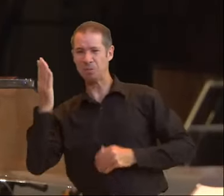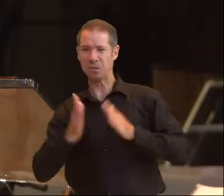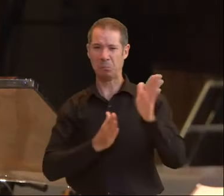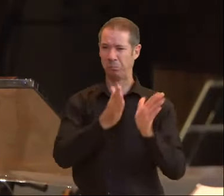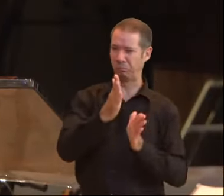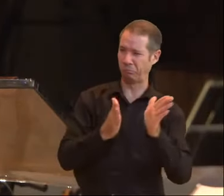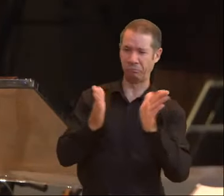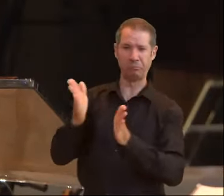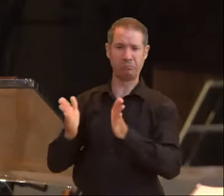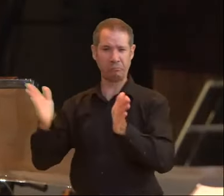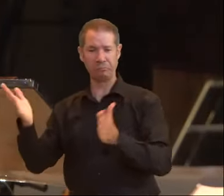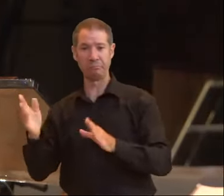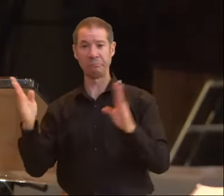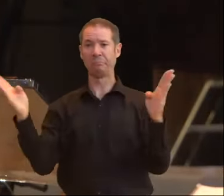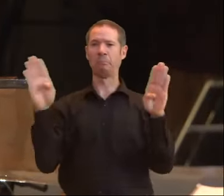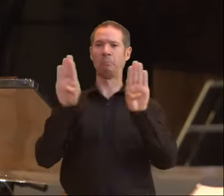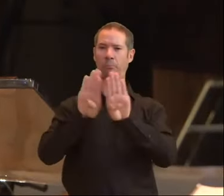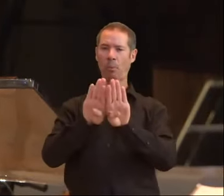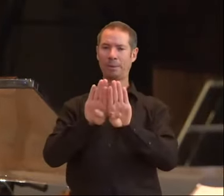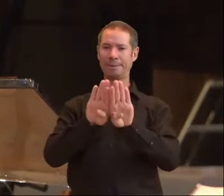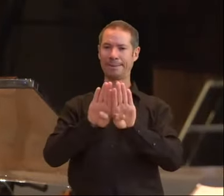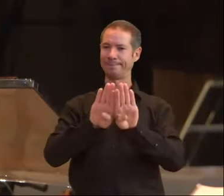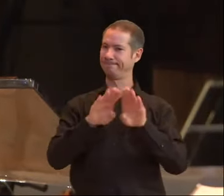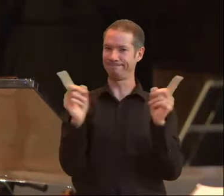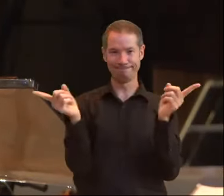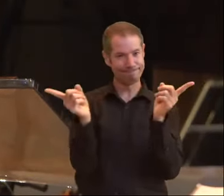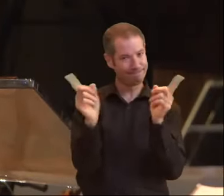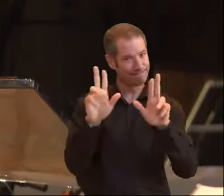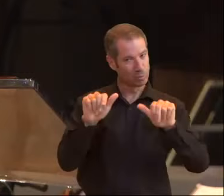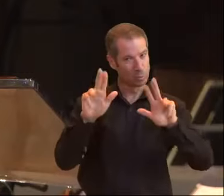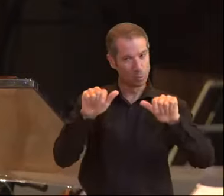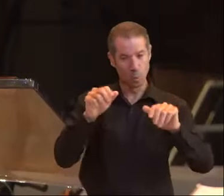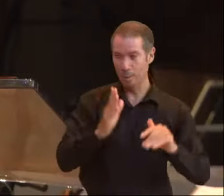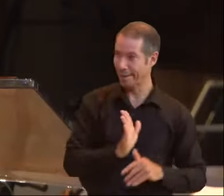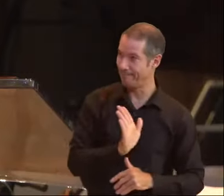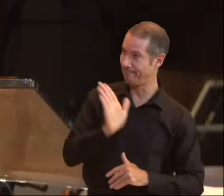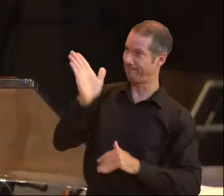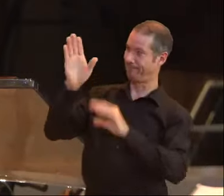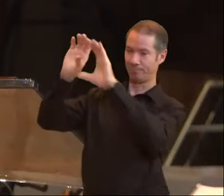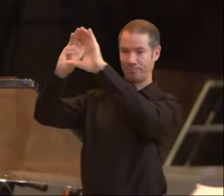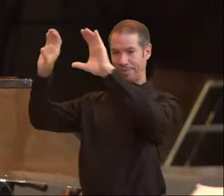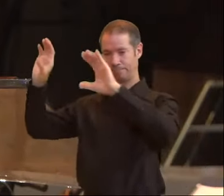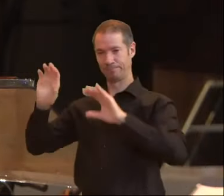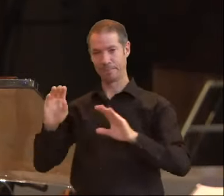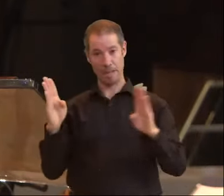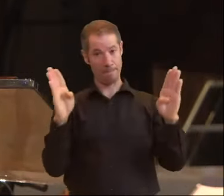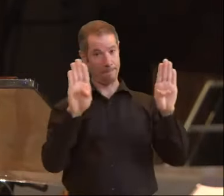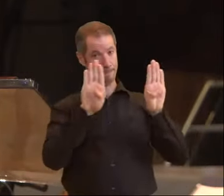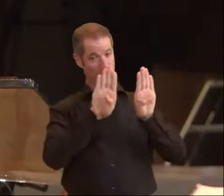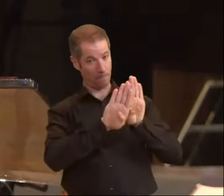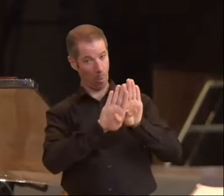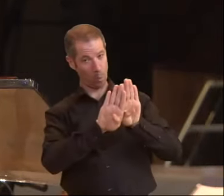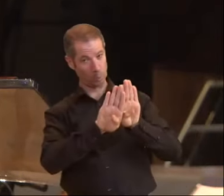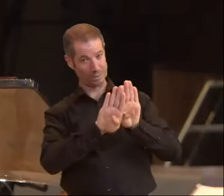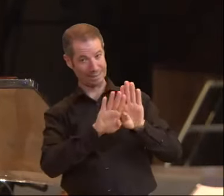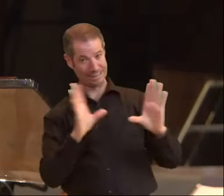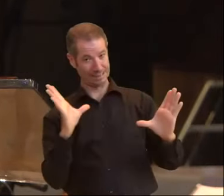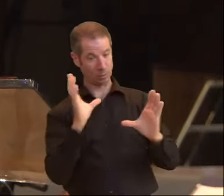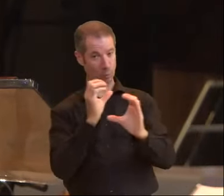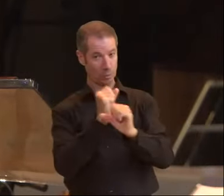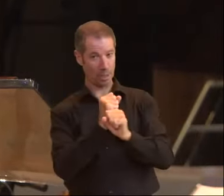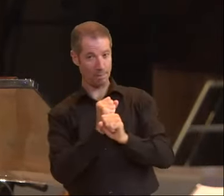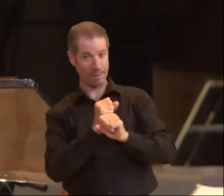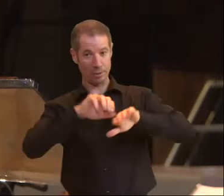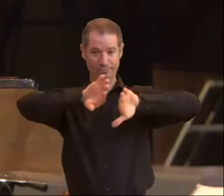conhecem, que é uma porta que não leva ao céu, que é uma porta que leva totalmente